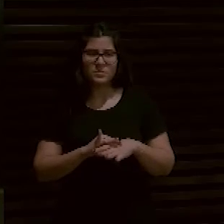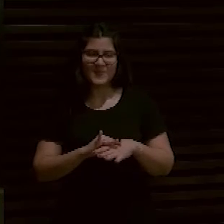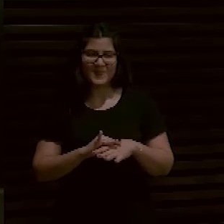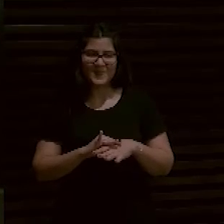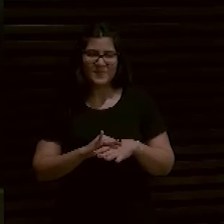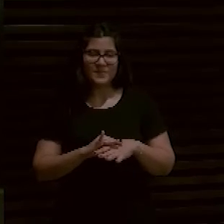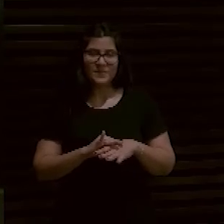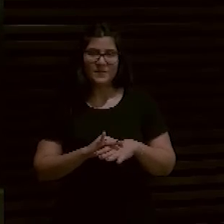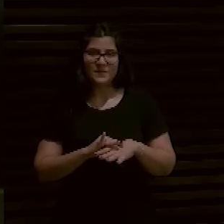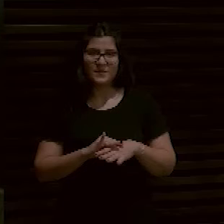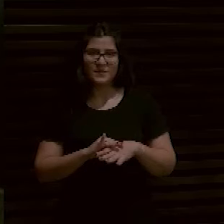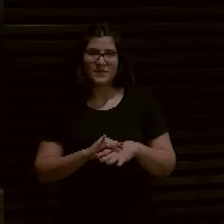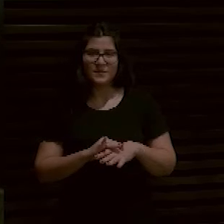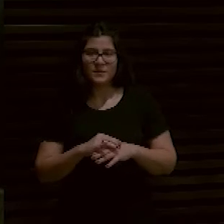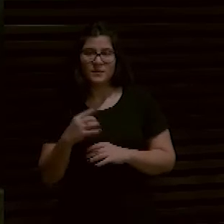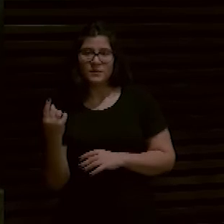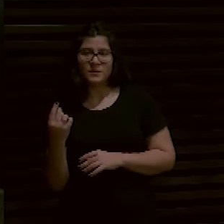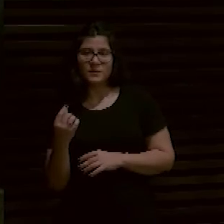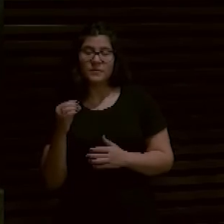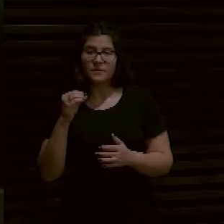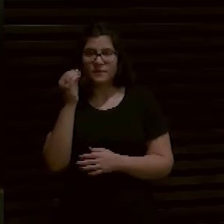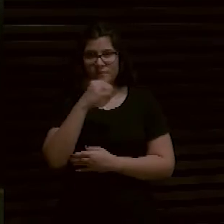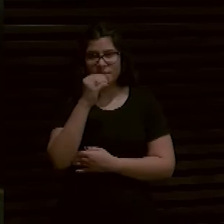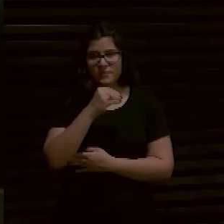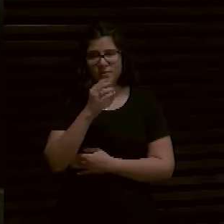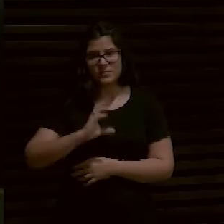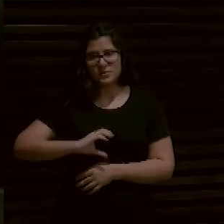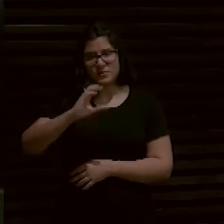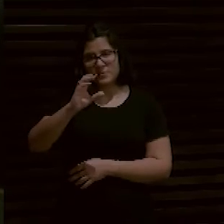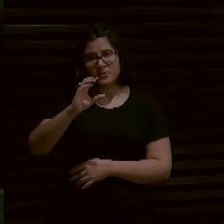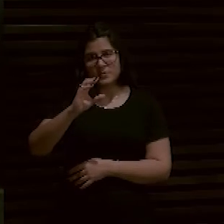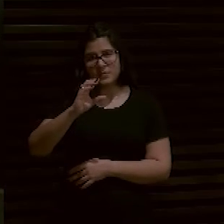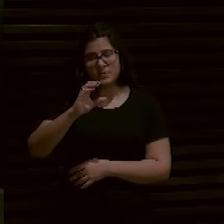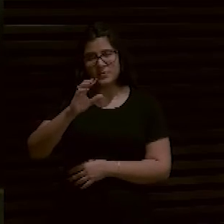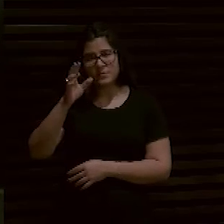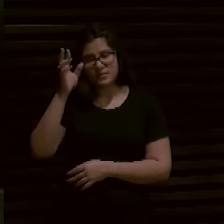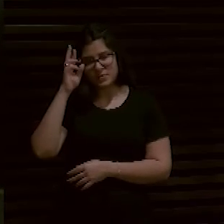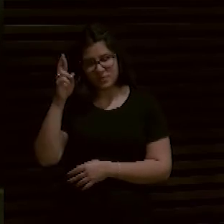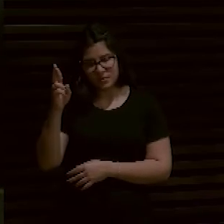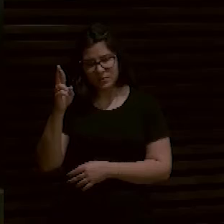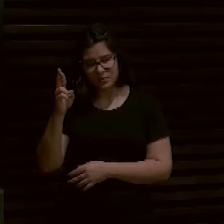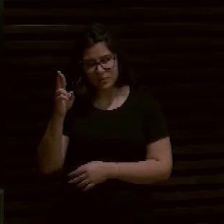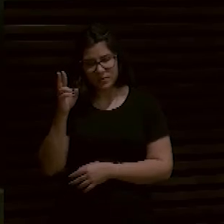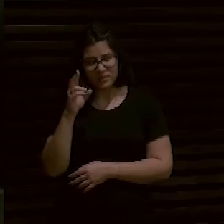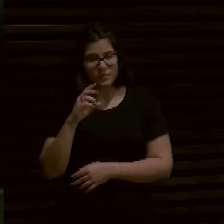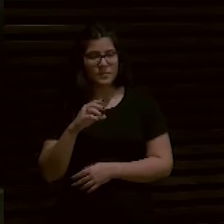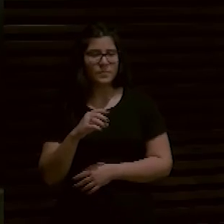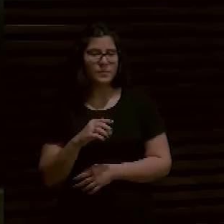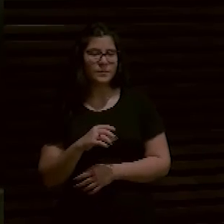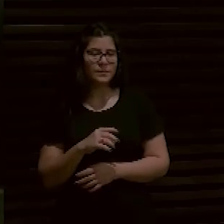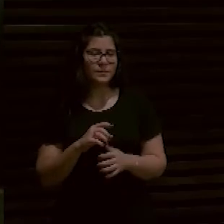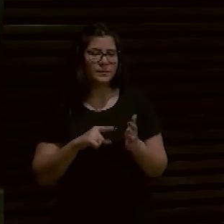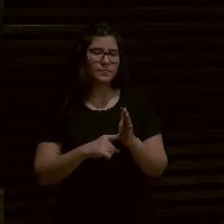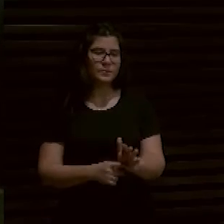e que a ausência de confiança no Senhor definha o homem, o profeta Jeremias cai em